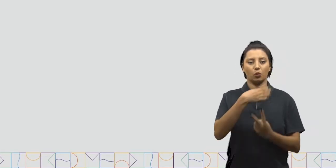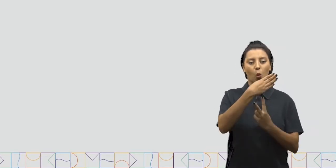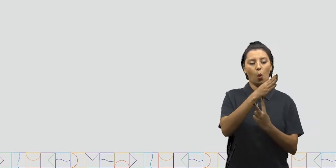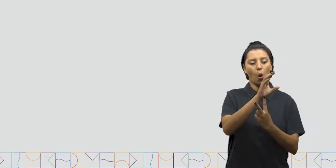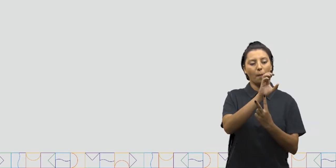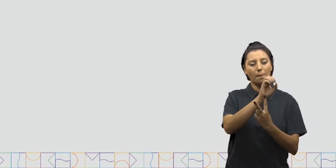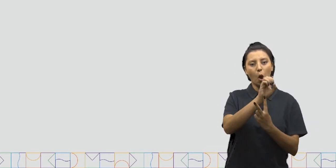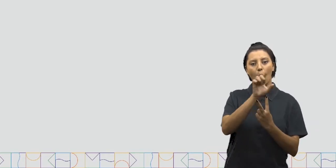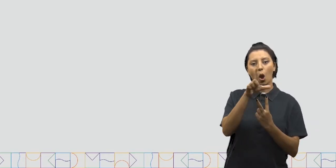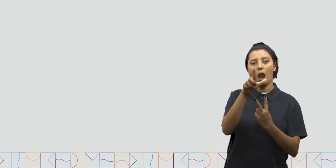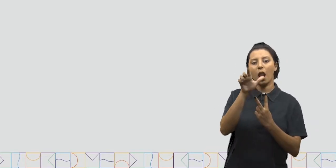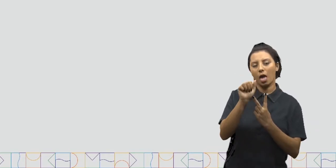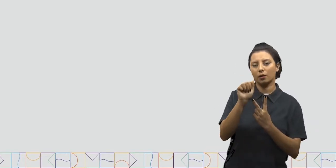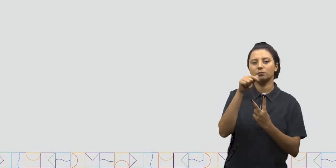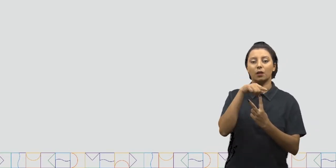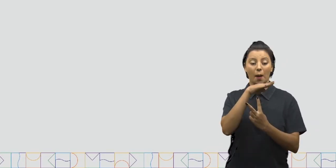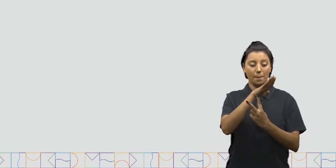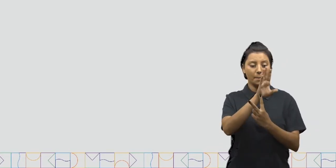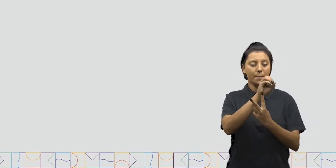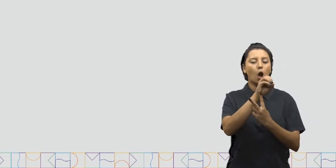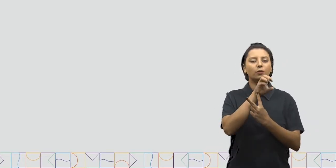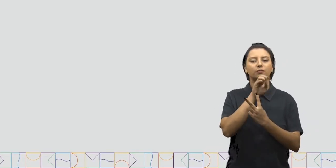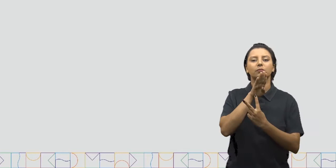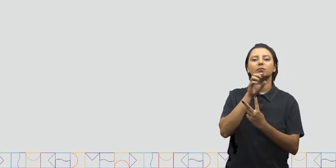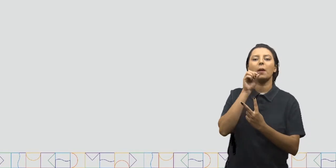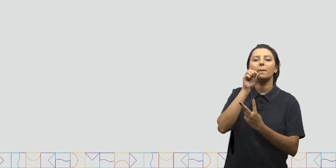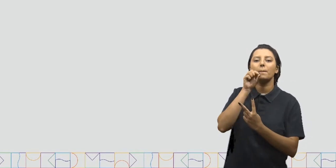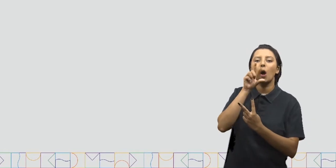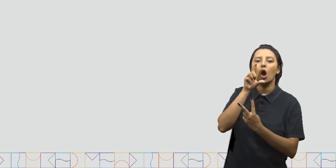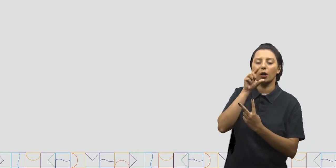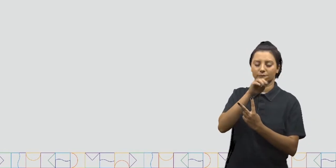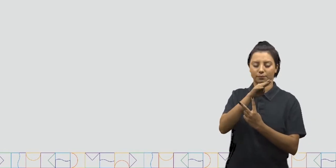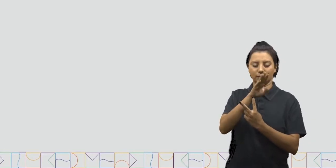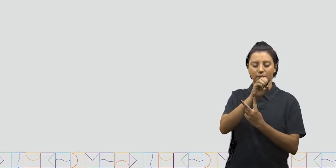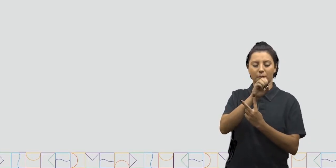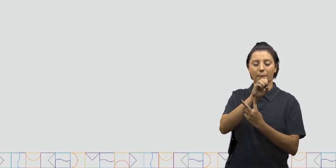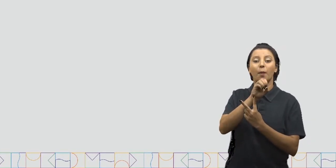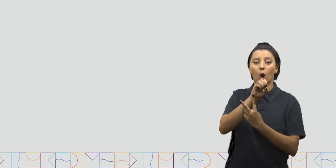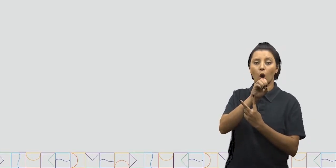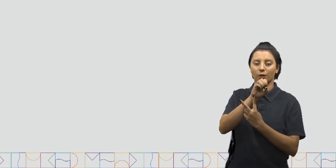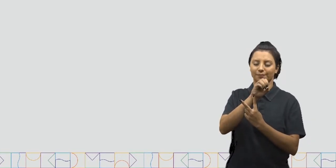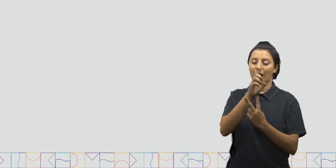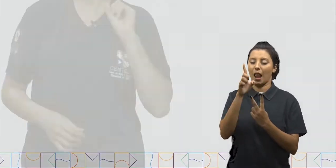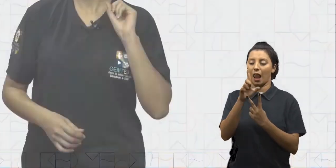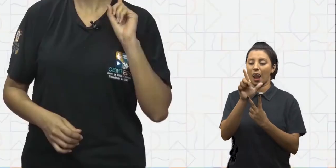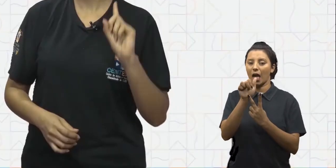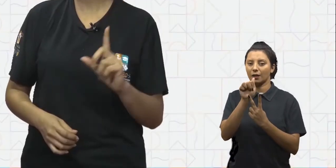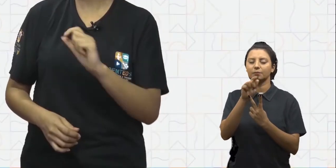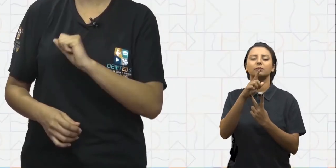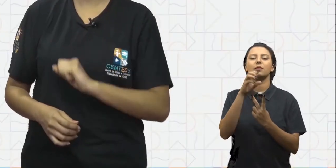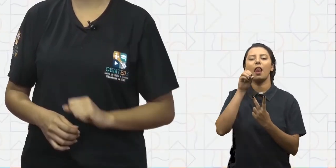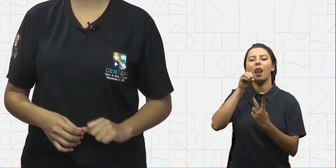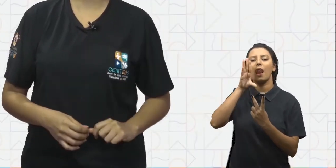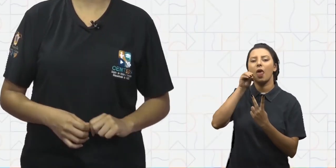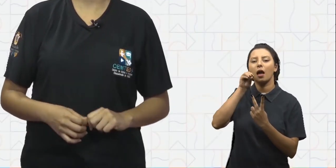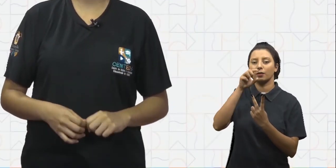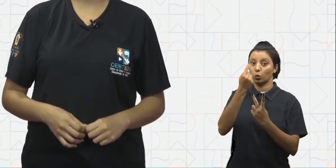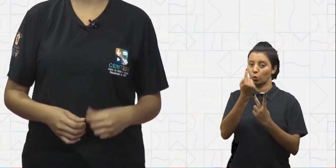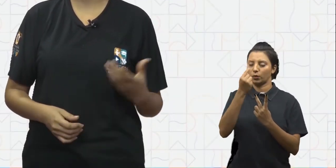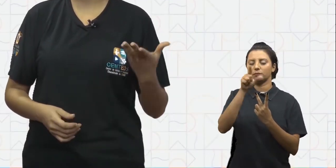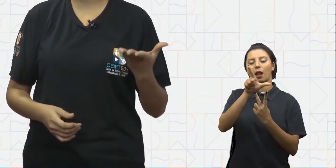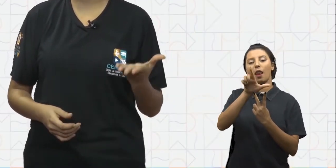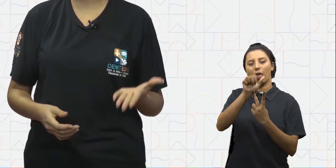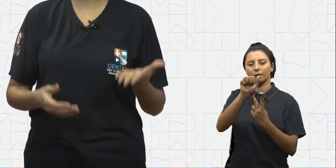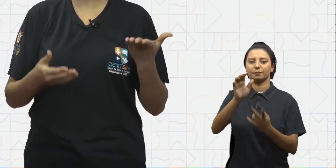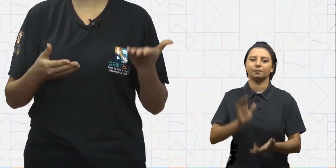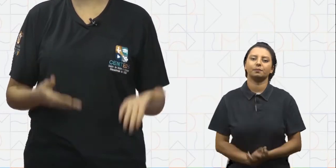dividirmos, separarmos em sílabas, temos a sílaba bó e a sílaba lá. Cada pedacinho da